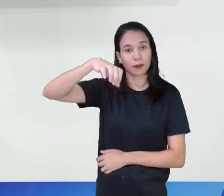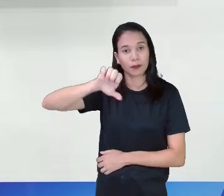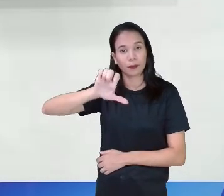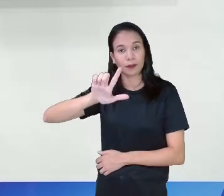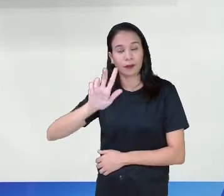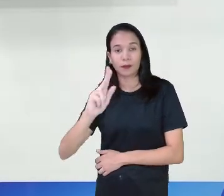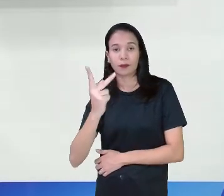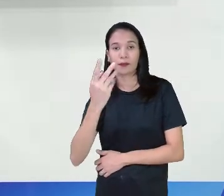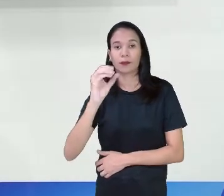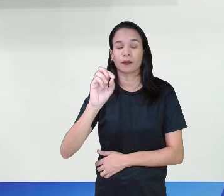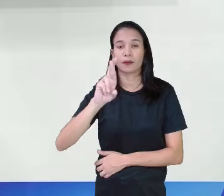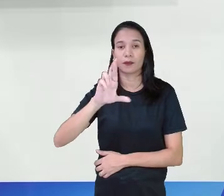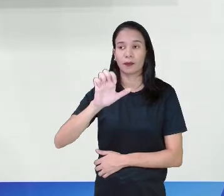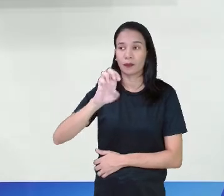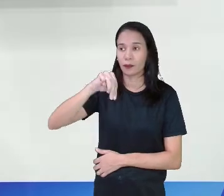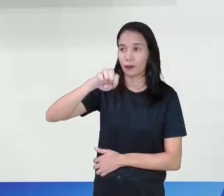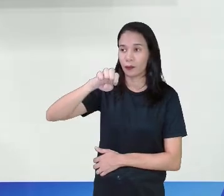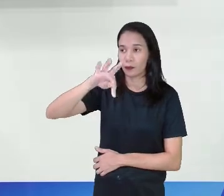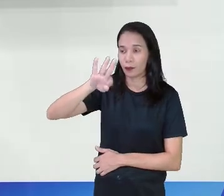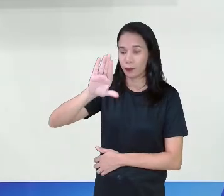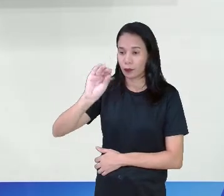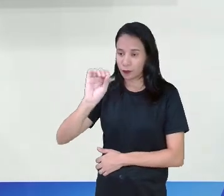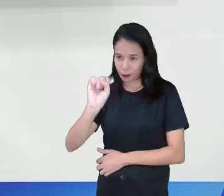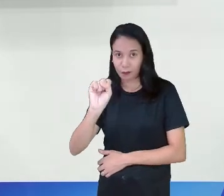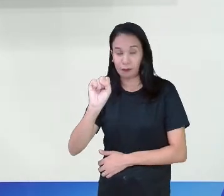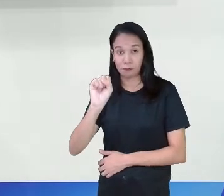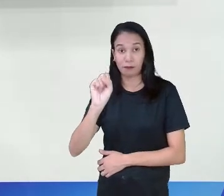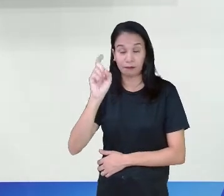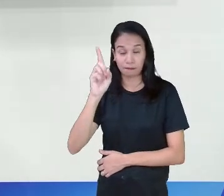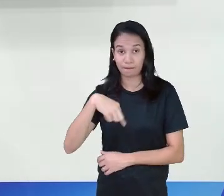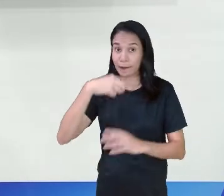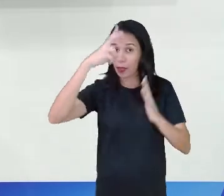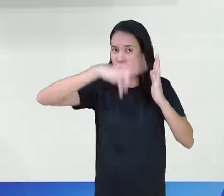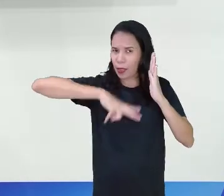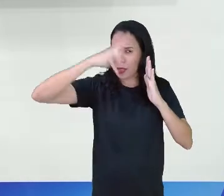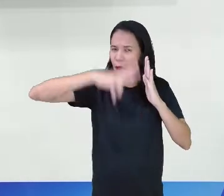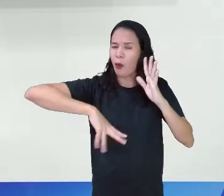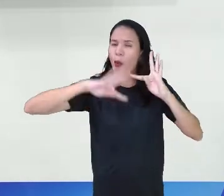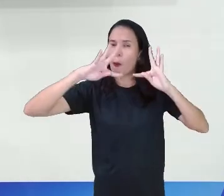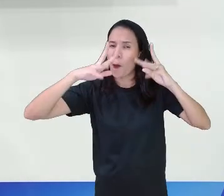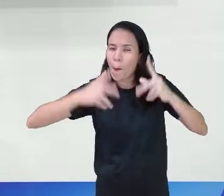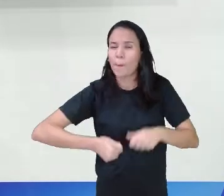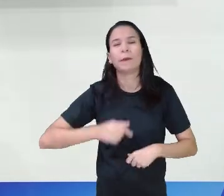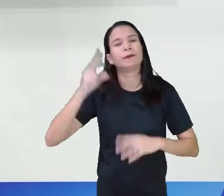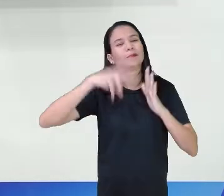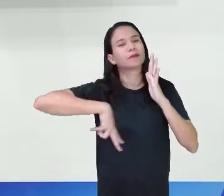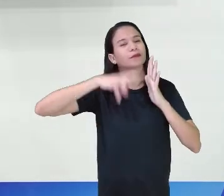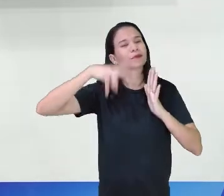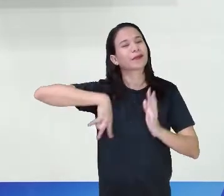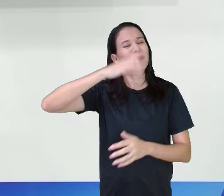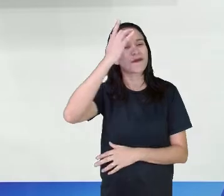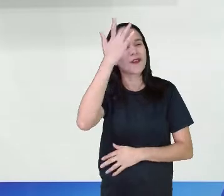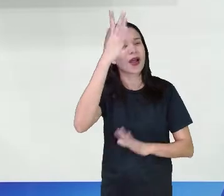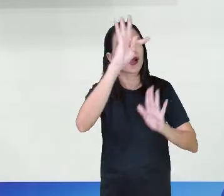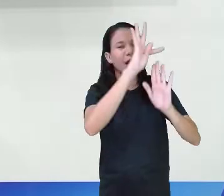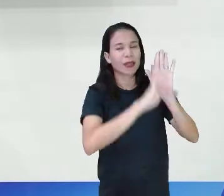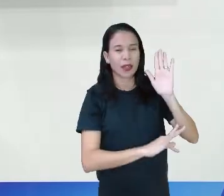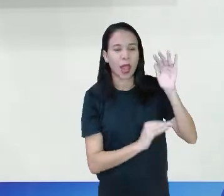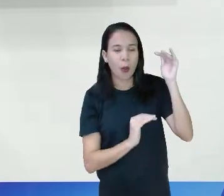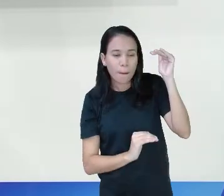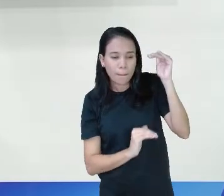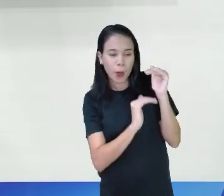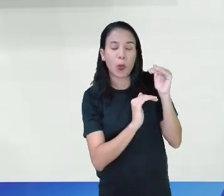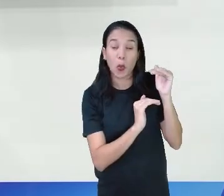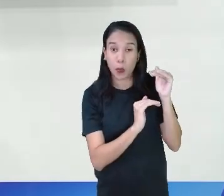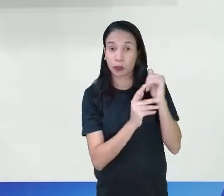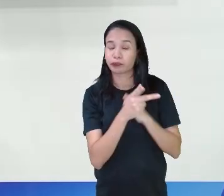árvore e leiam esses e outros contos que estão nesse livro. A leitura é fácil, o texto é pequenininho